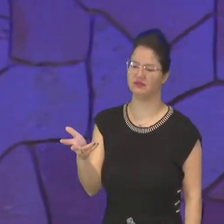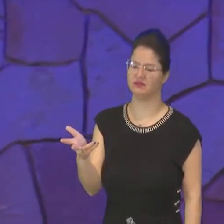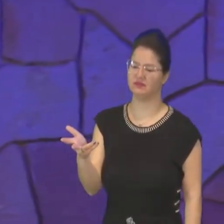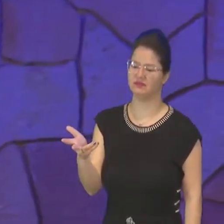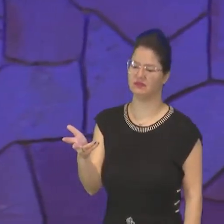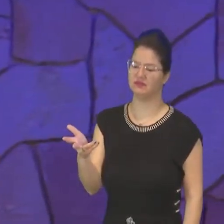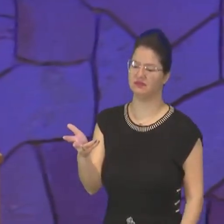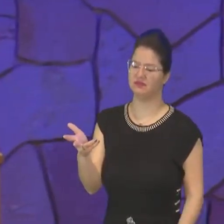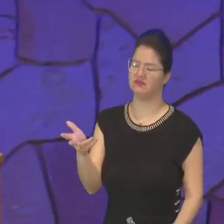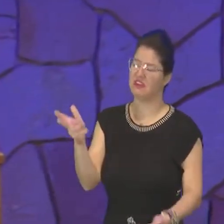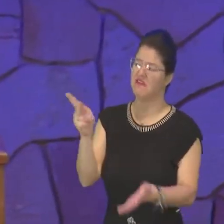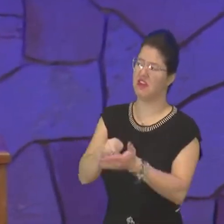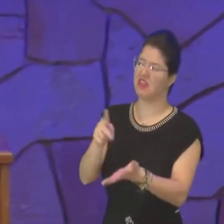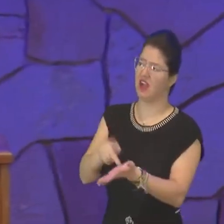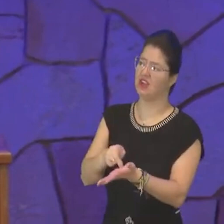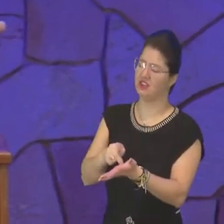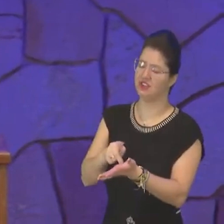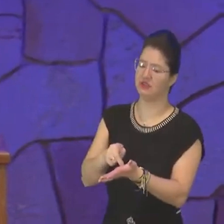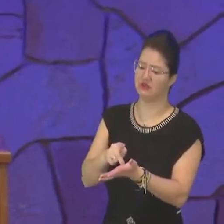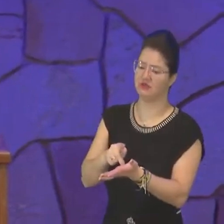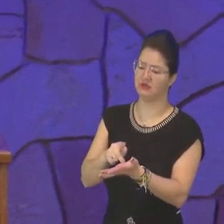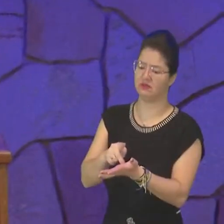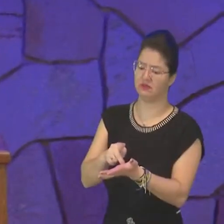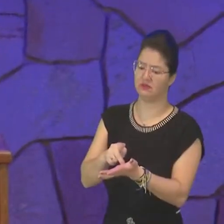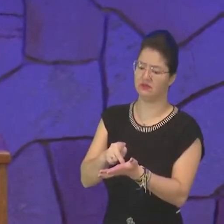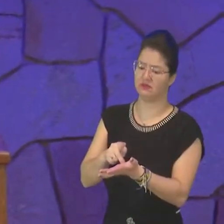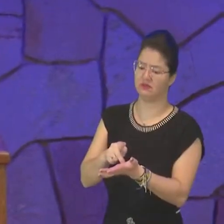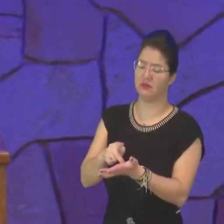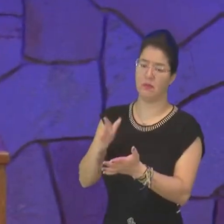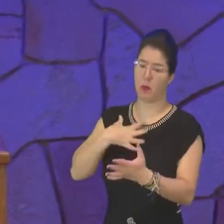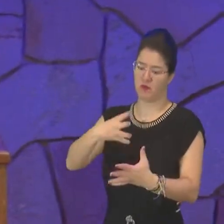Recebi a exortação dele. Felipe é um amigo para mim.